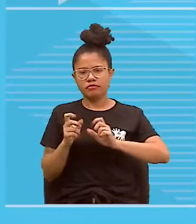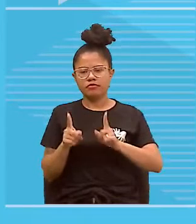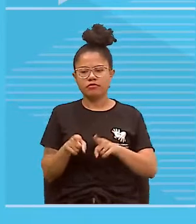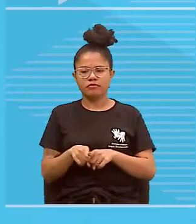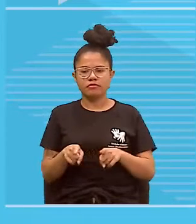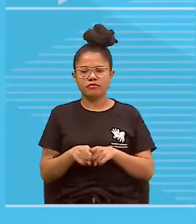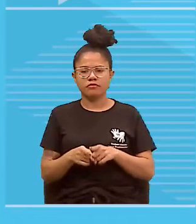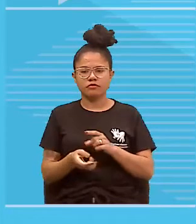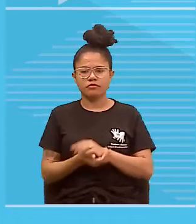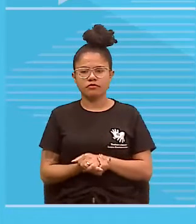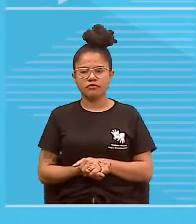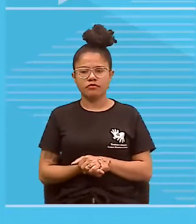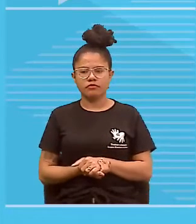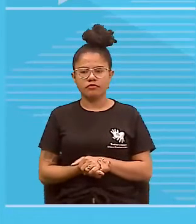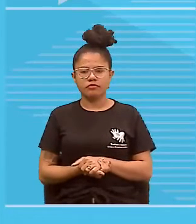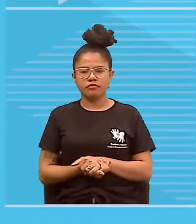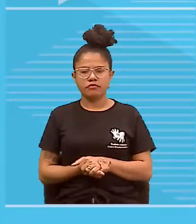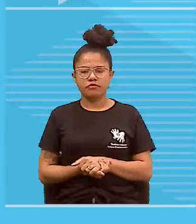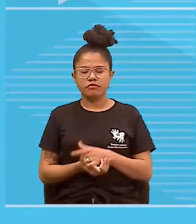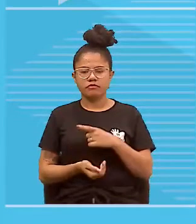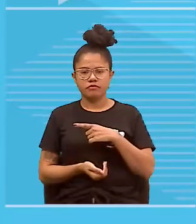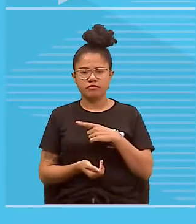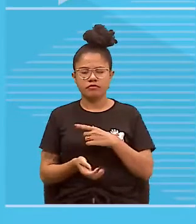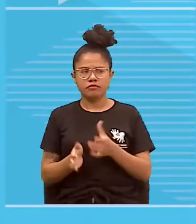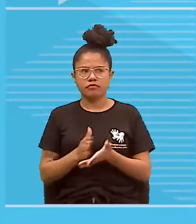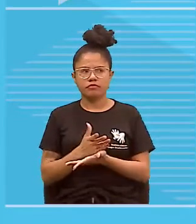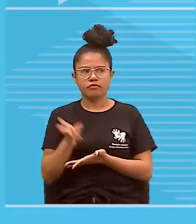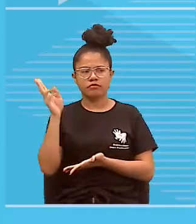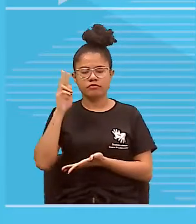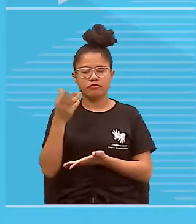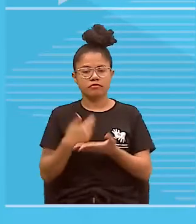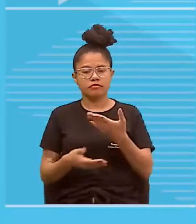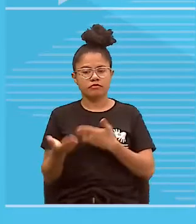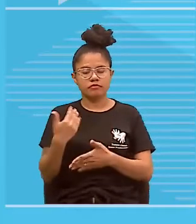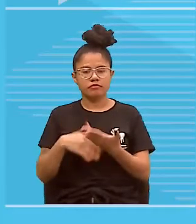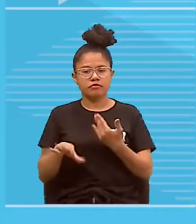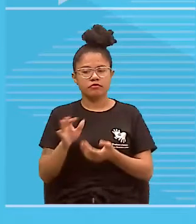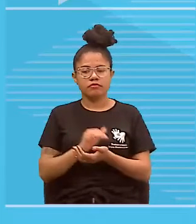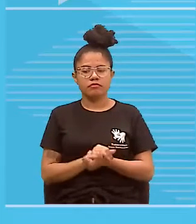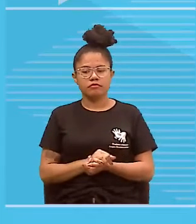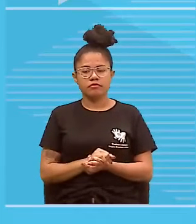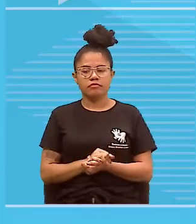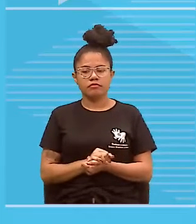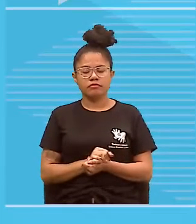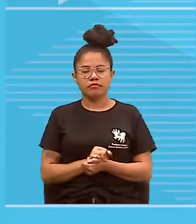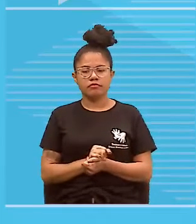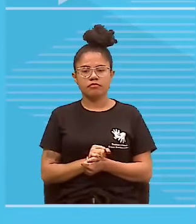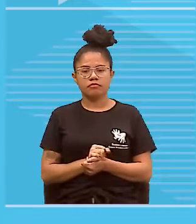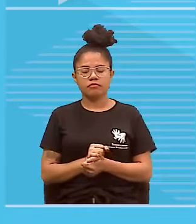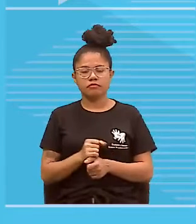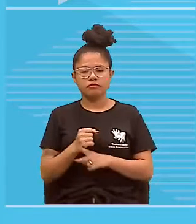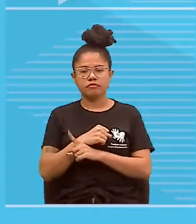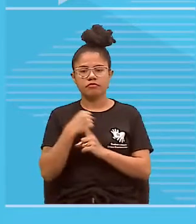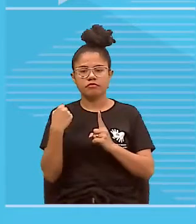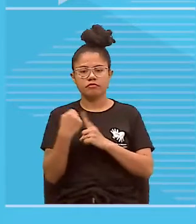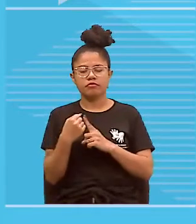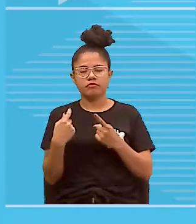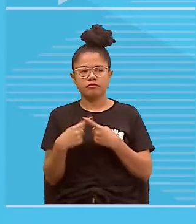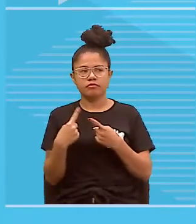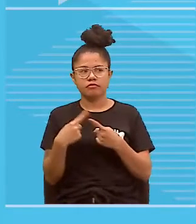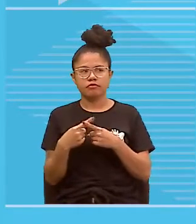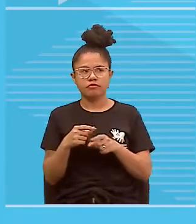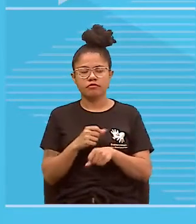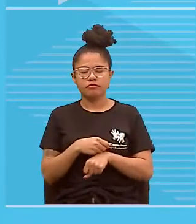né então existem existem relação com a humanidade por quê Porque são esses fósseis que